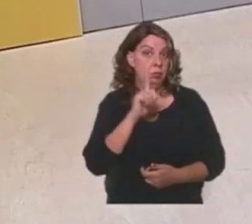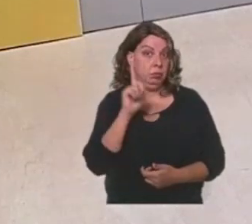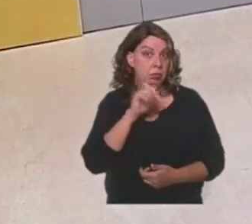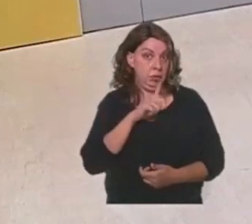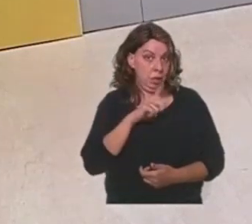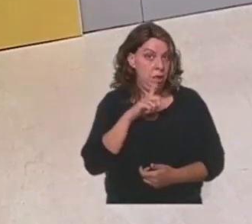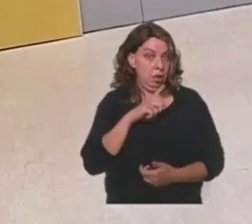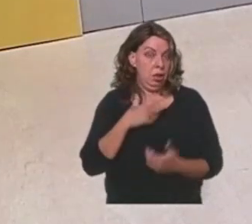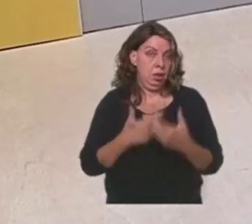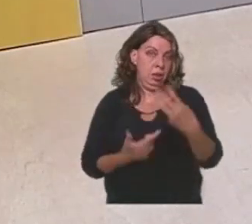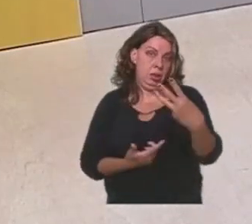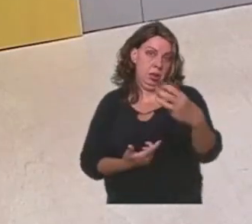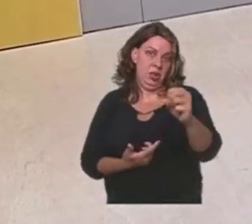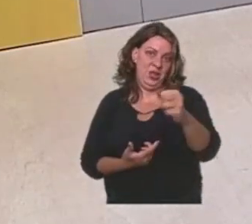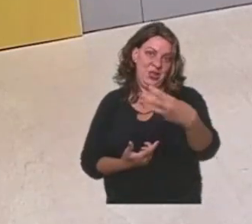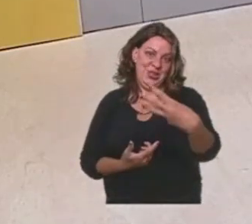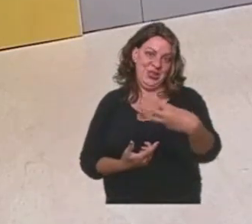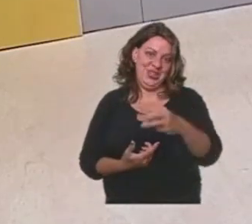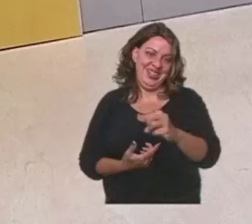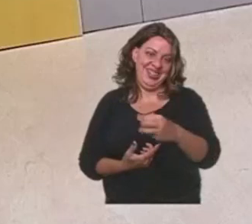número